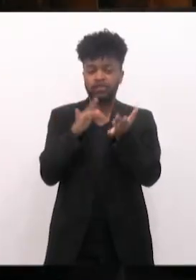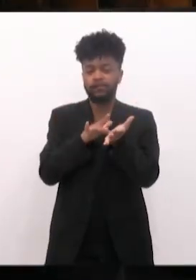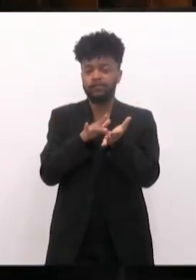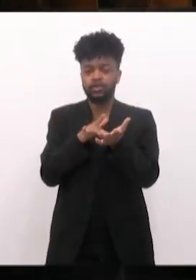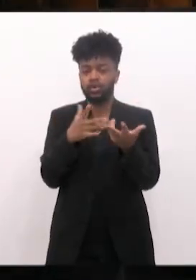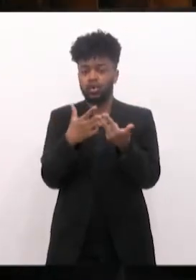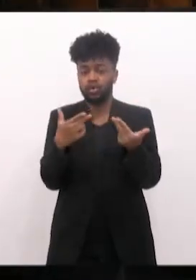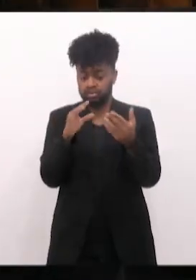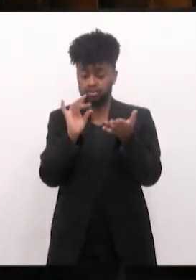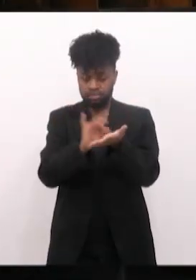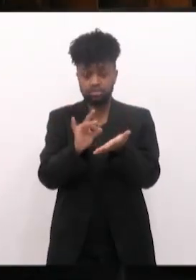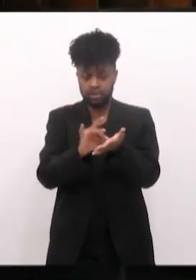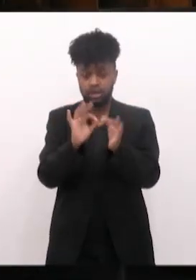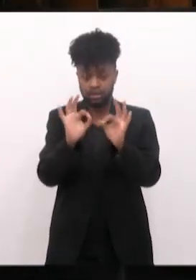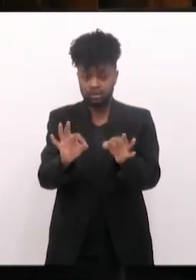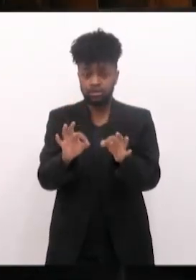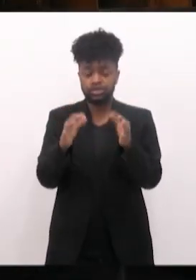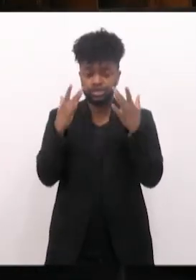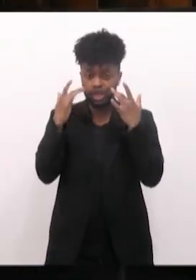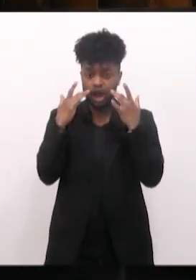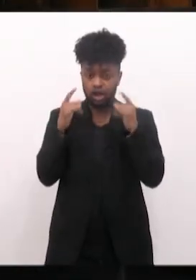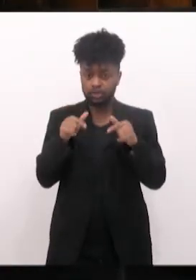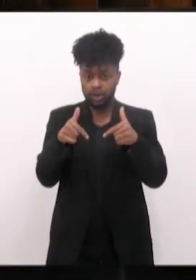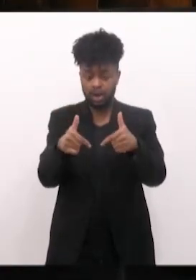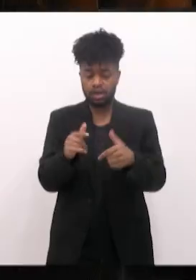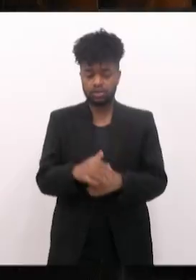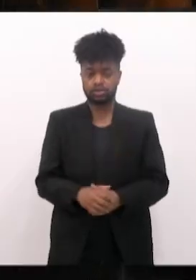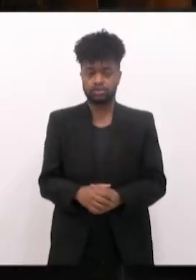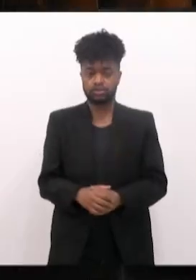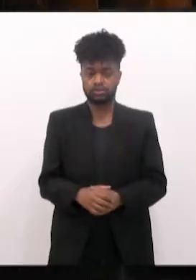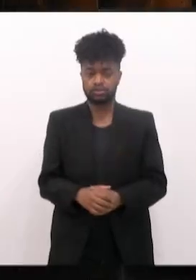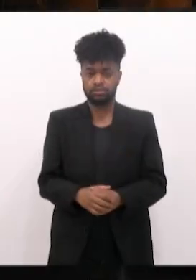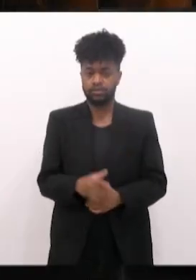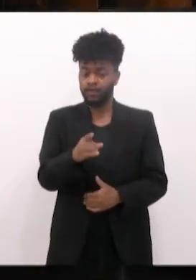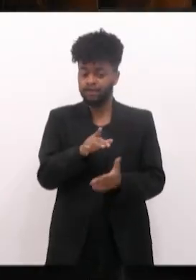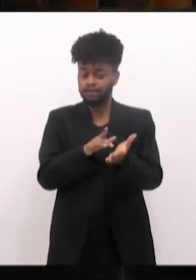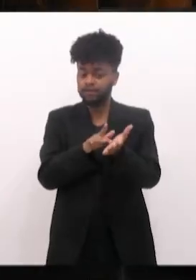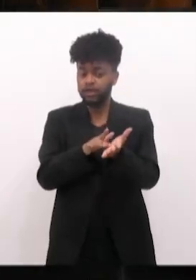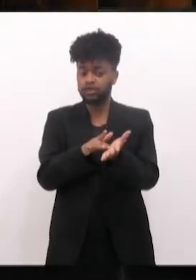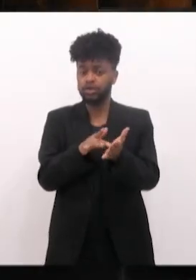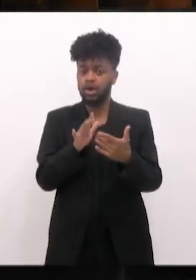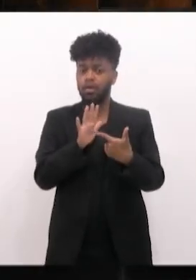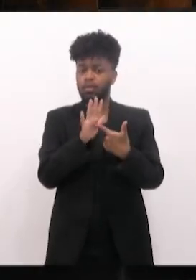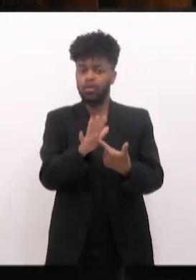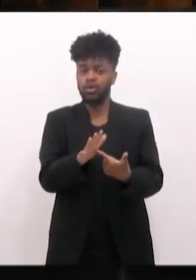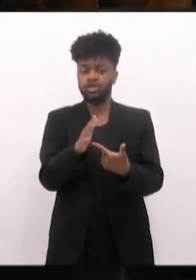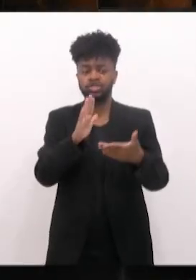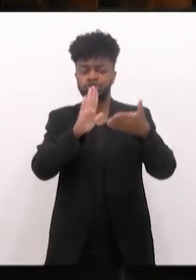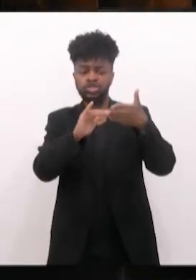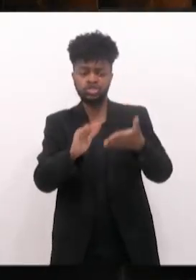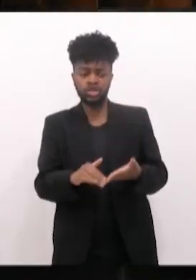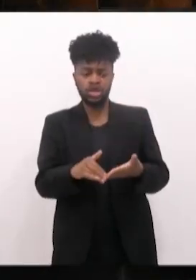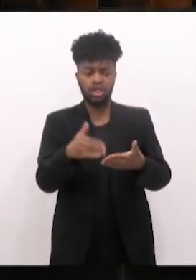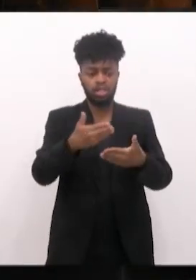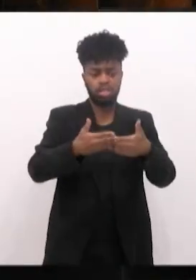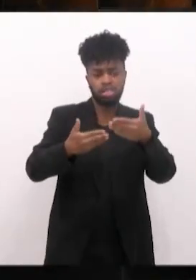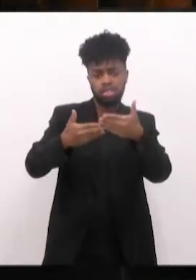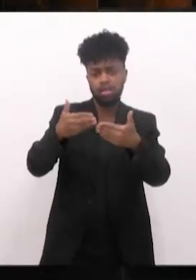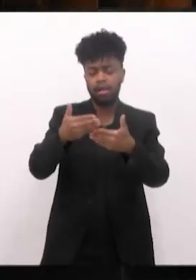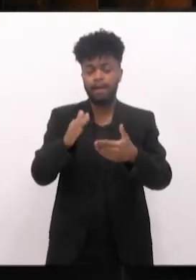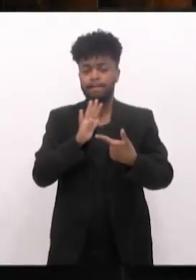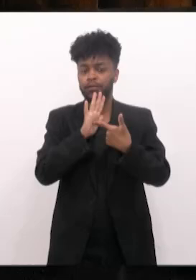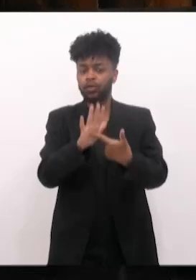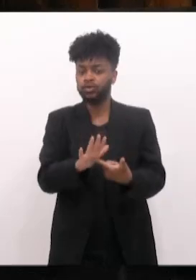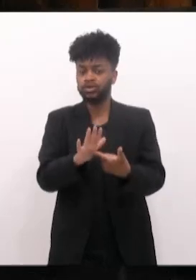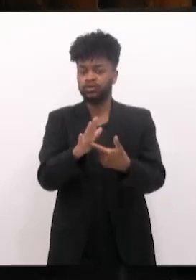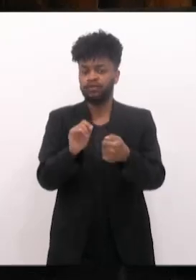é isso mesmo, teatrinho, fazendo, mostrando que está tirando barricadinha, mostrando que